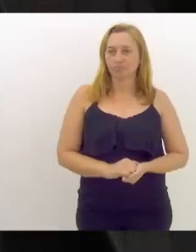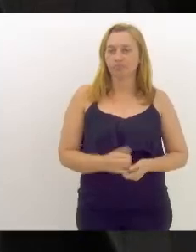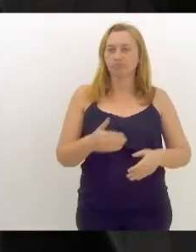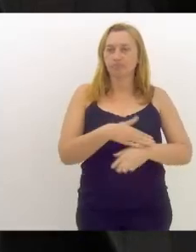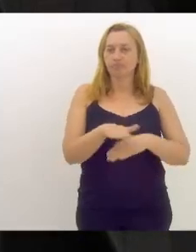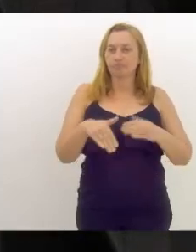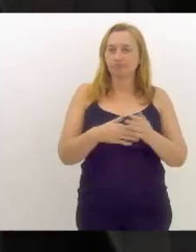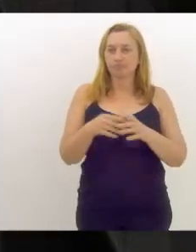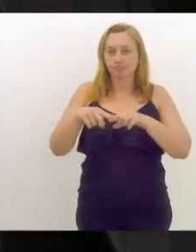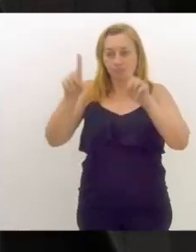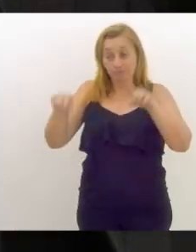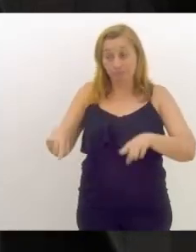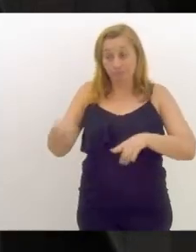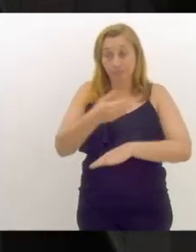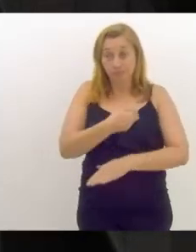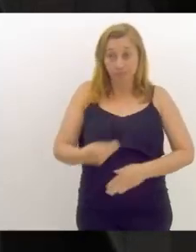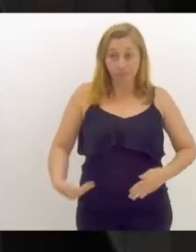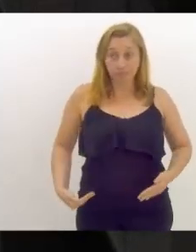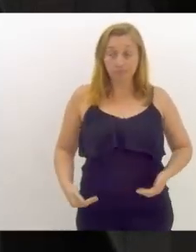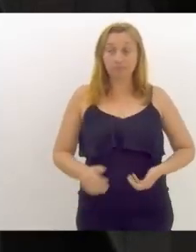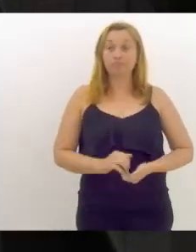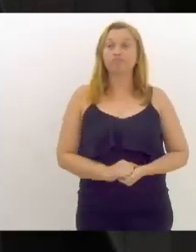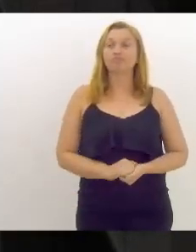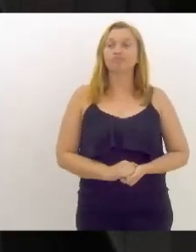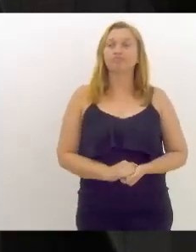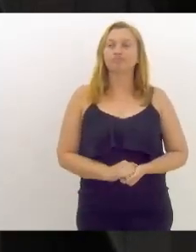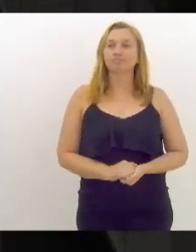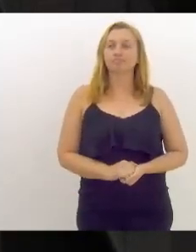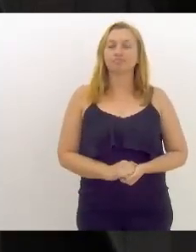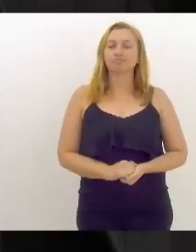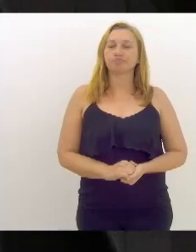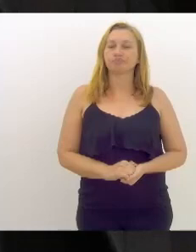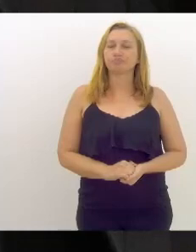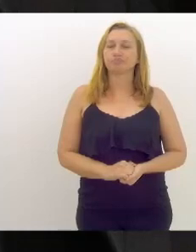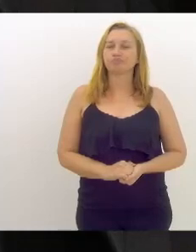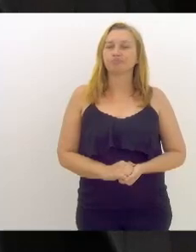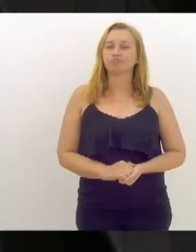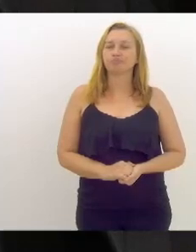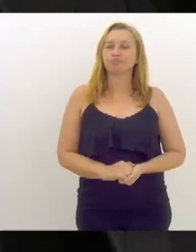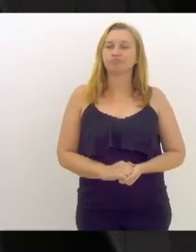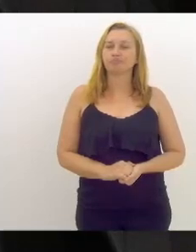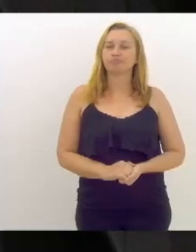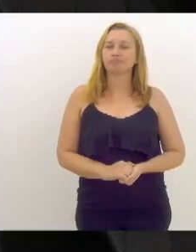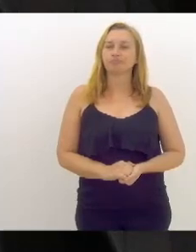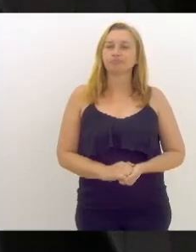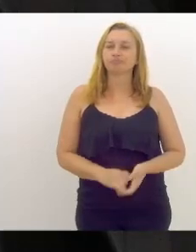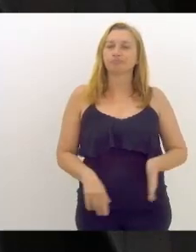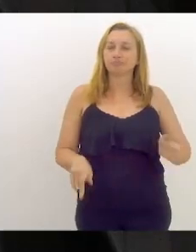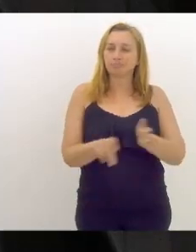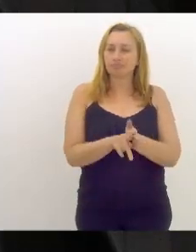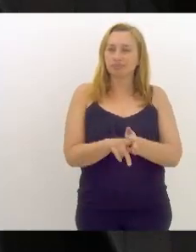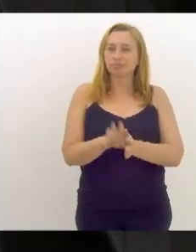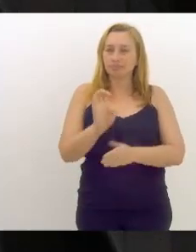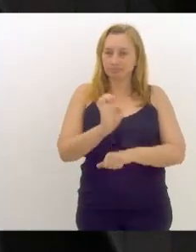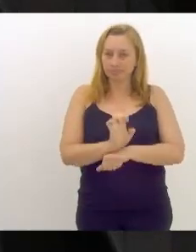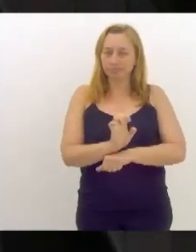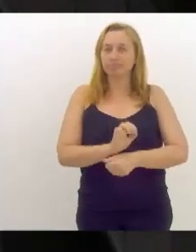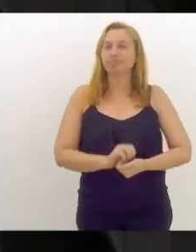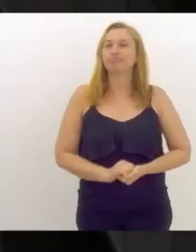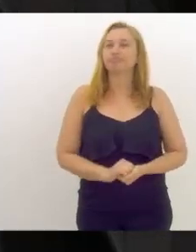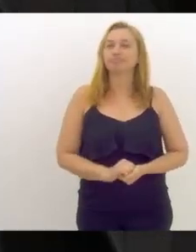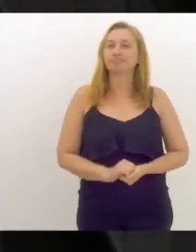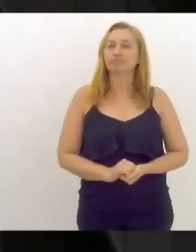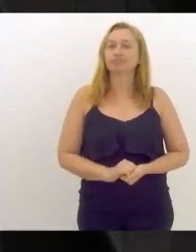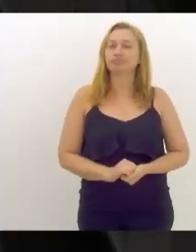os funcionários públicos e estatutários pertence ao Estado.